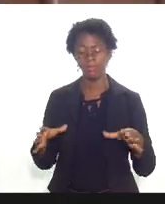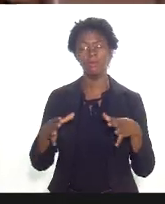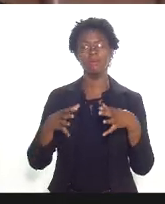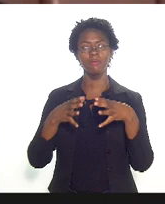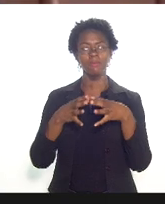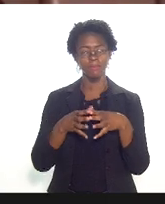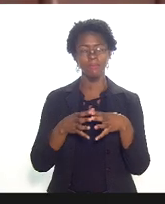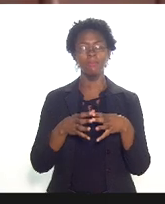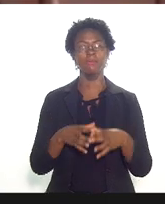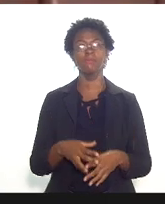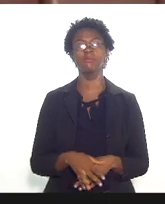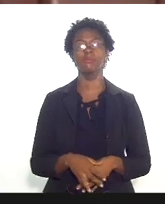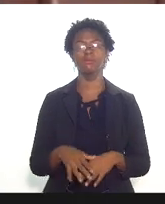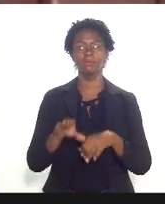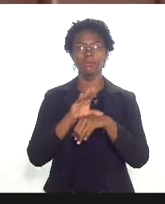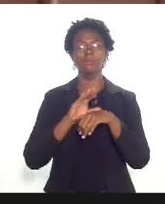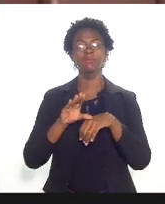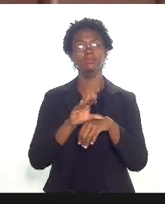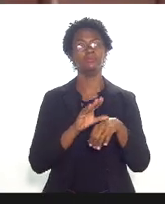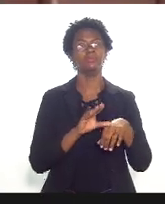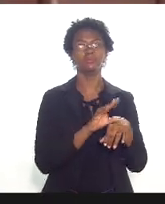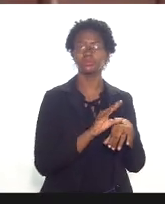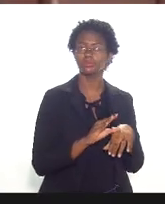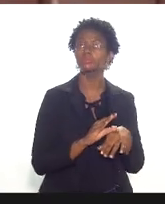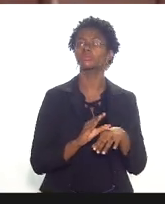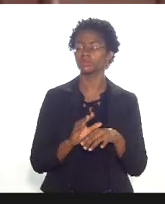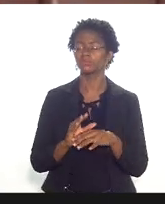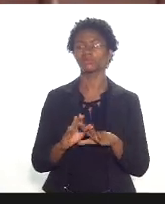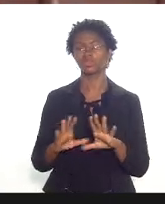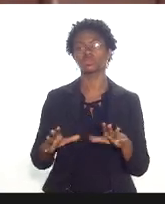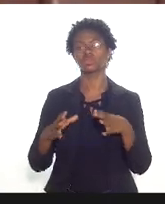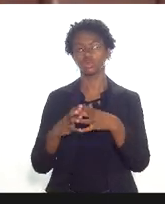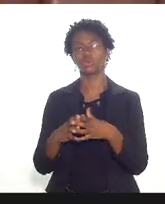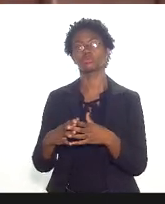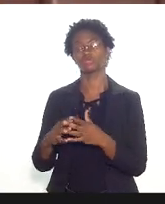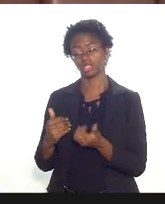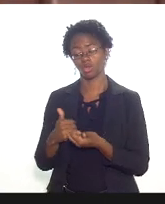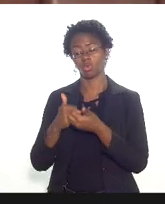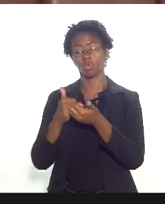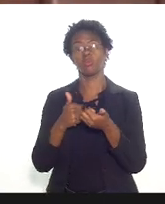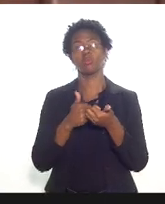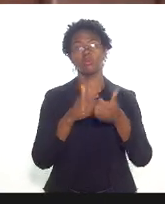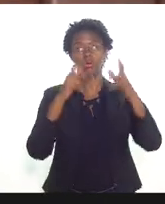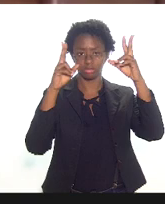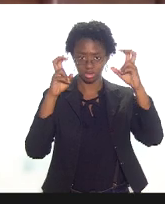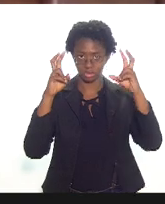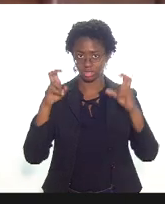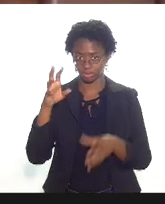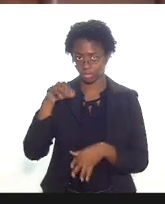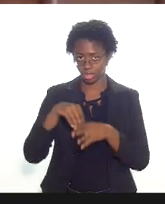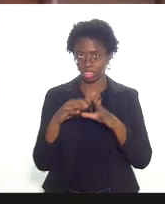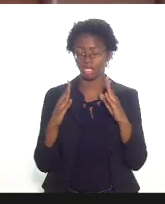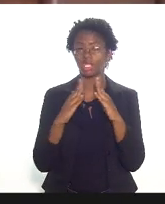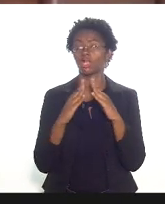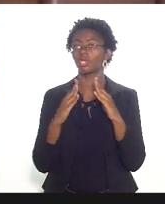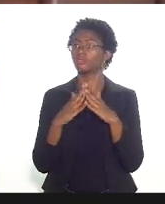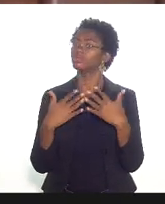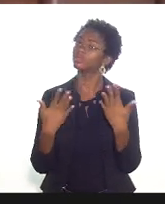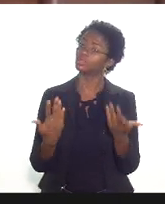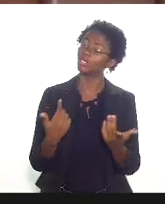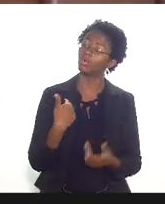com comissões, mas com as frentes que acompanham os temas na casa. Então, eu fico